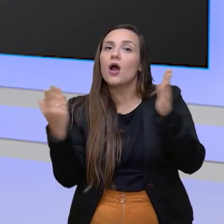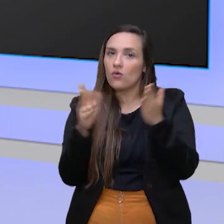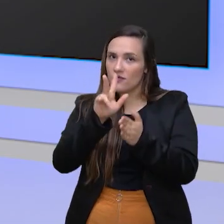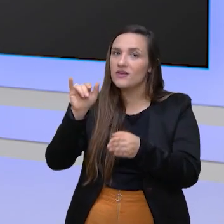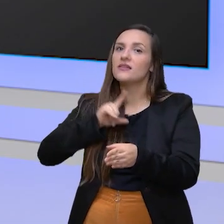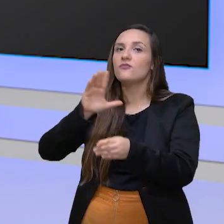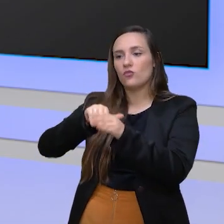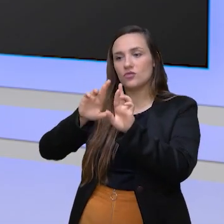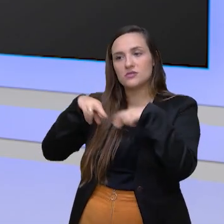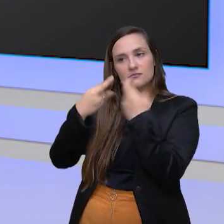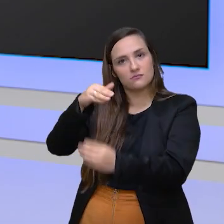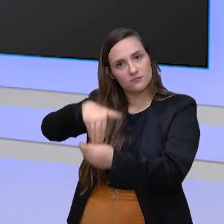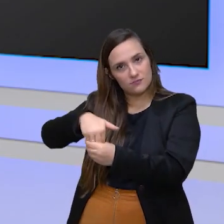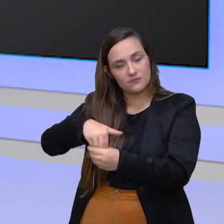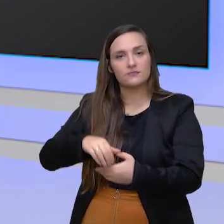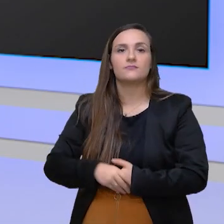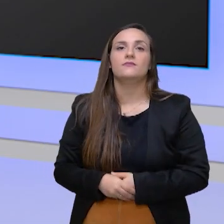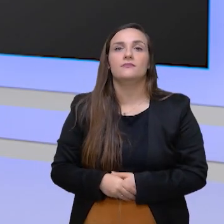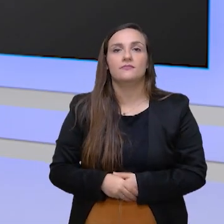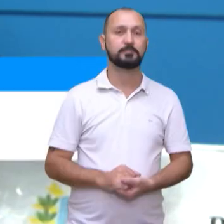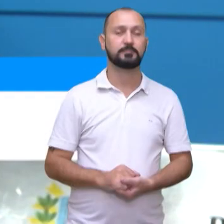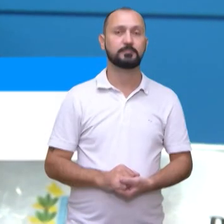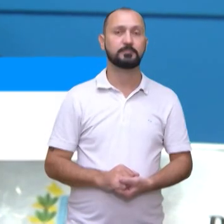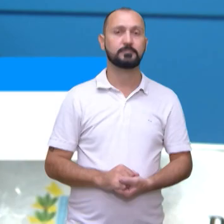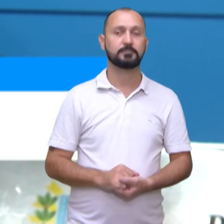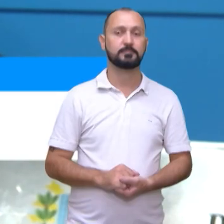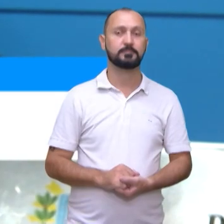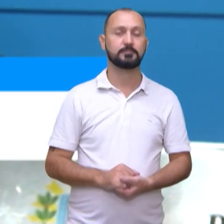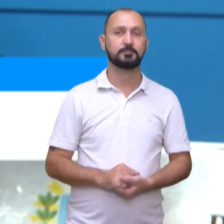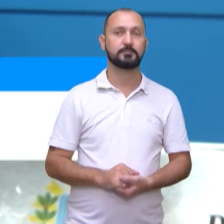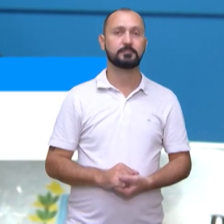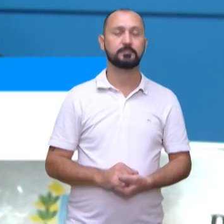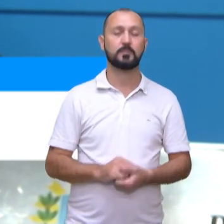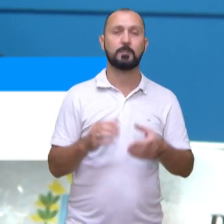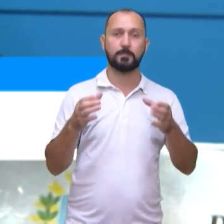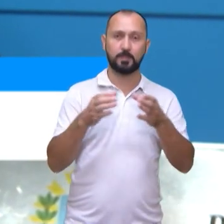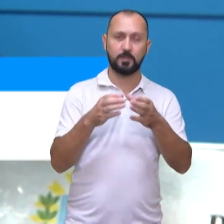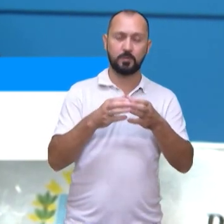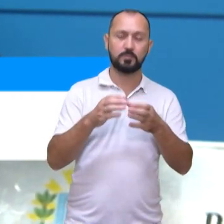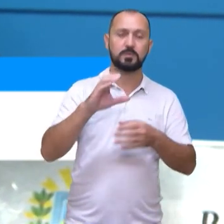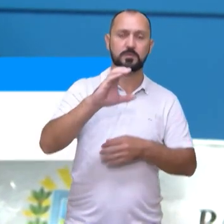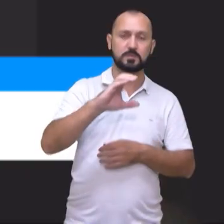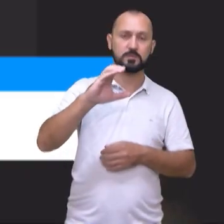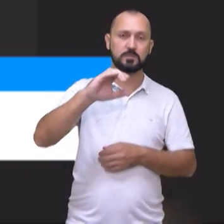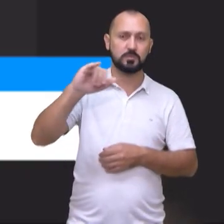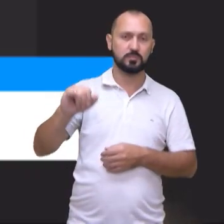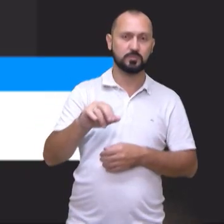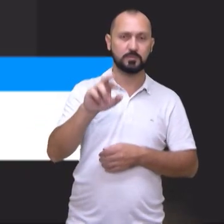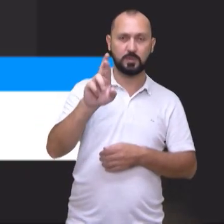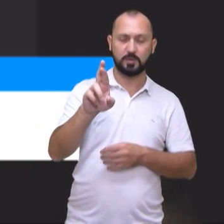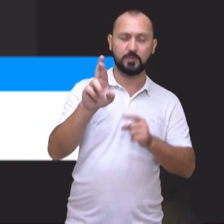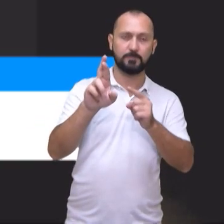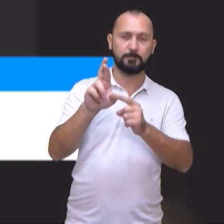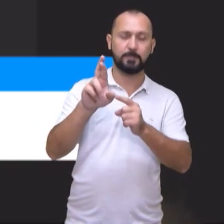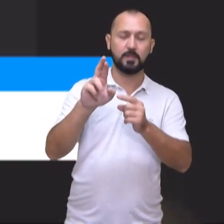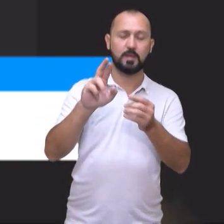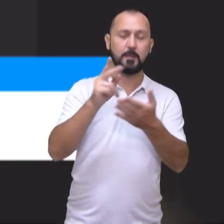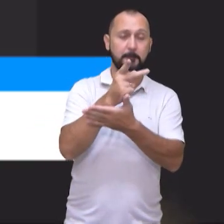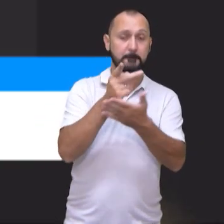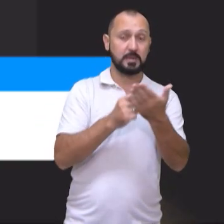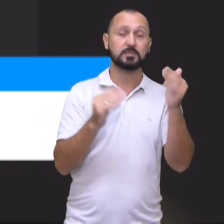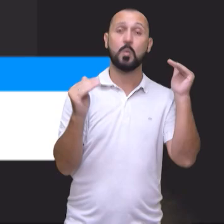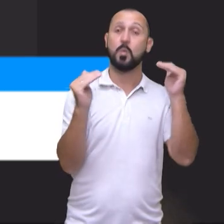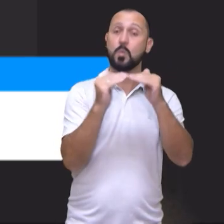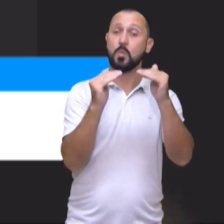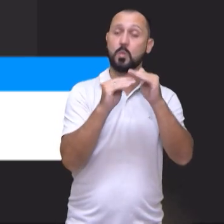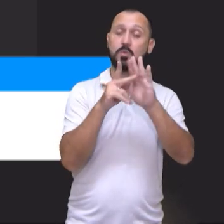Orçamentárias. Pauta segue para a votação em plenário. A Comissão de Constituição, Justiça e Redação emitiu parecer favorável ao projeto